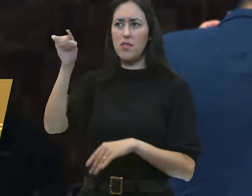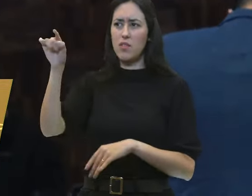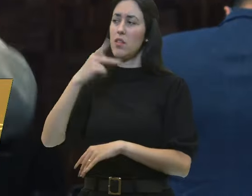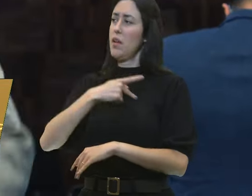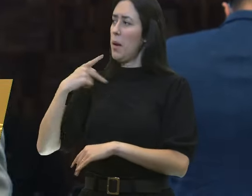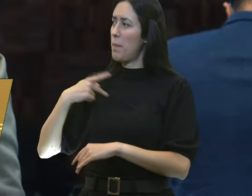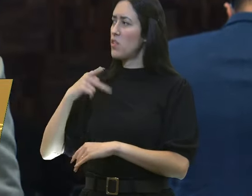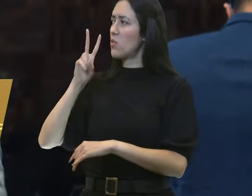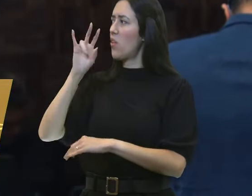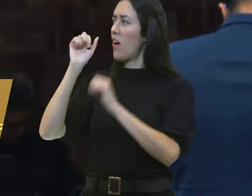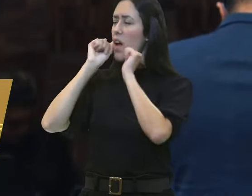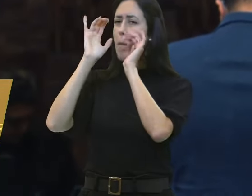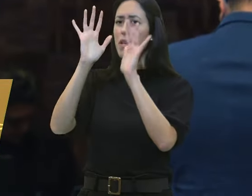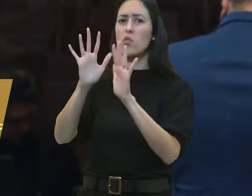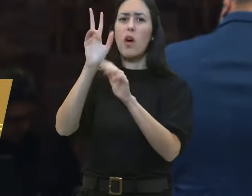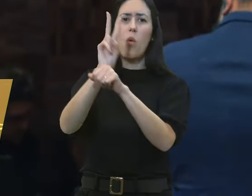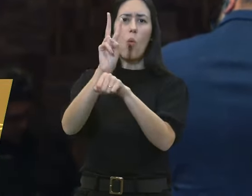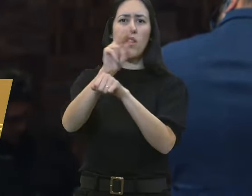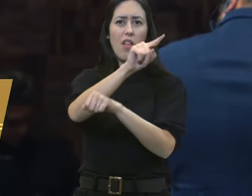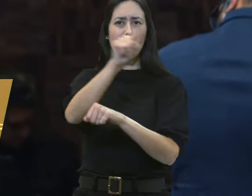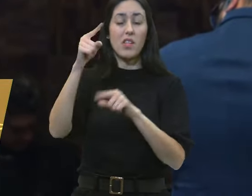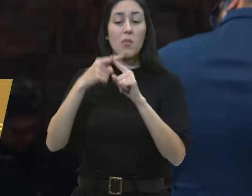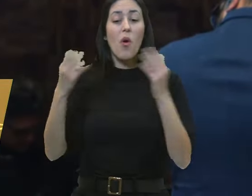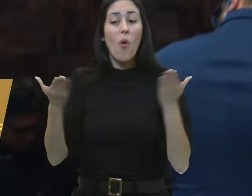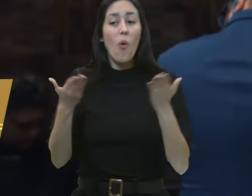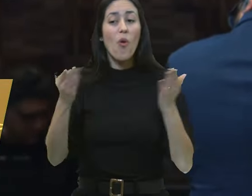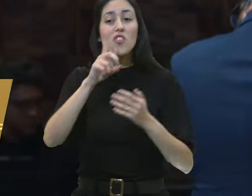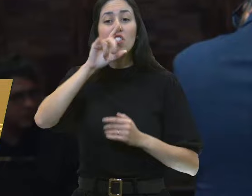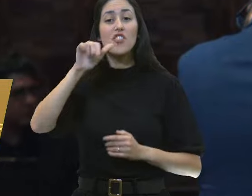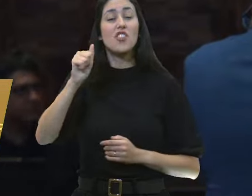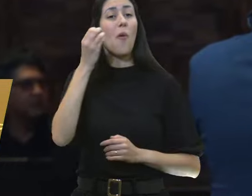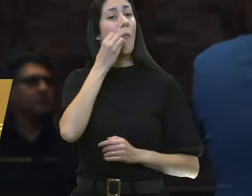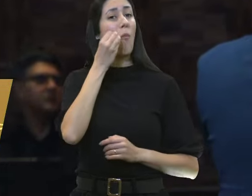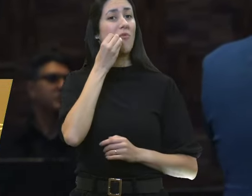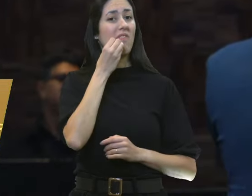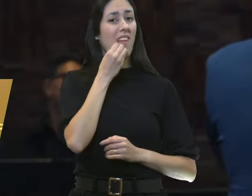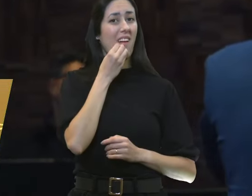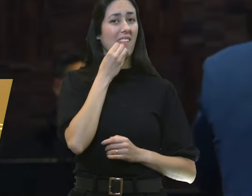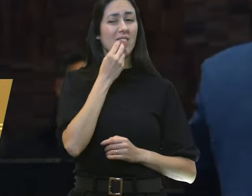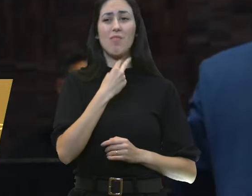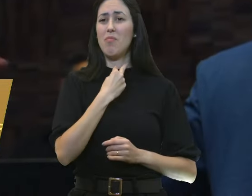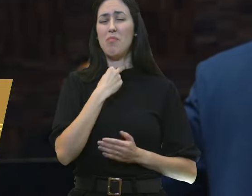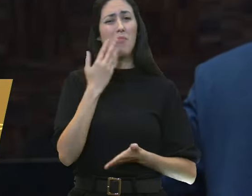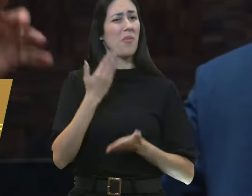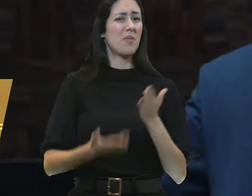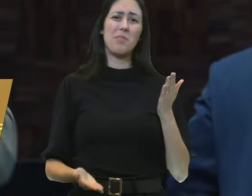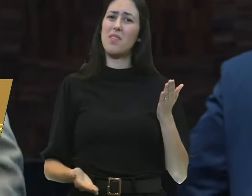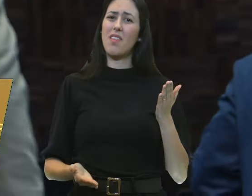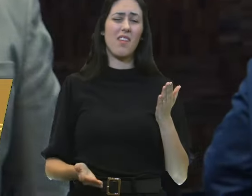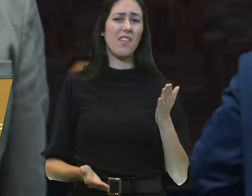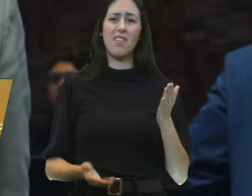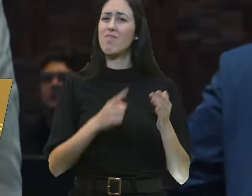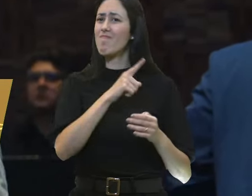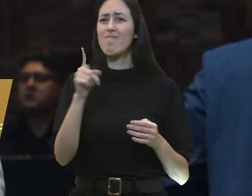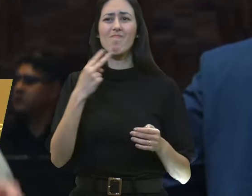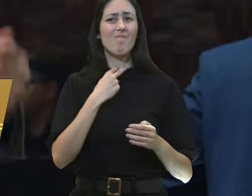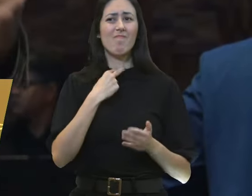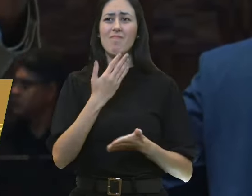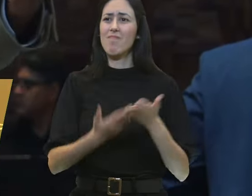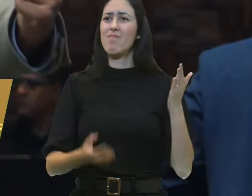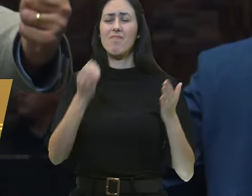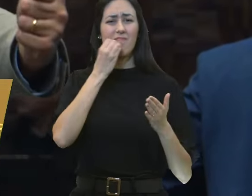queremos orar com você, porque hoje é o dia da oportunidade. Nós não vamos deixar a oportunidade passar. Nós